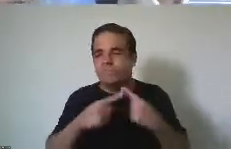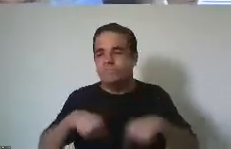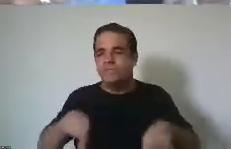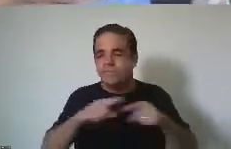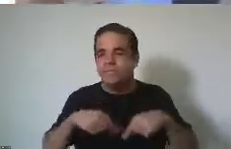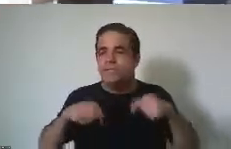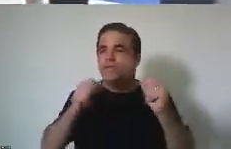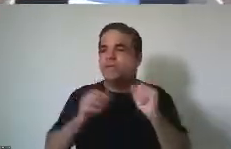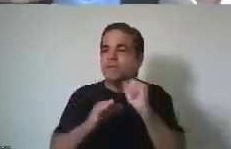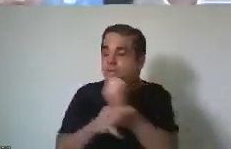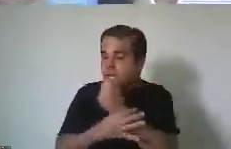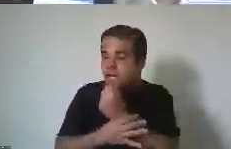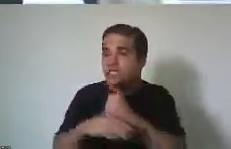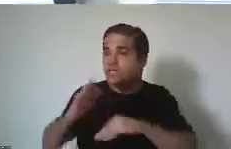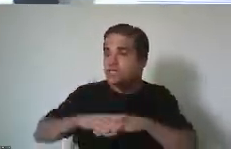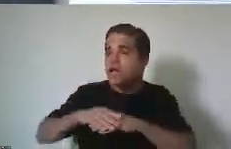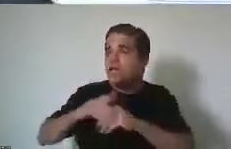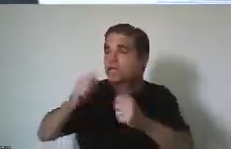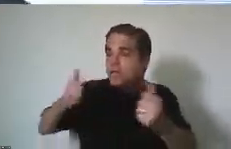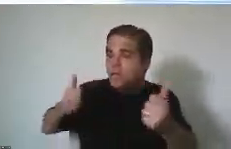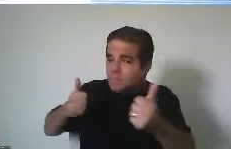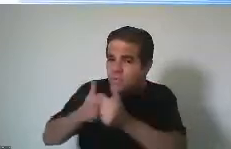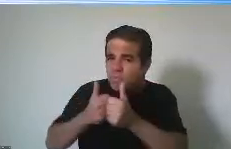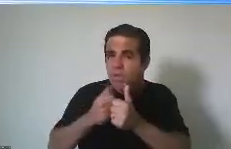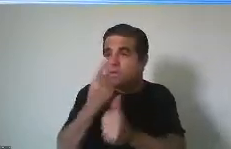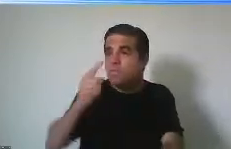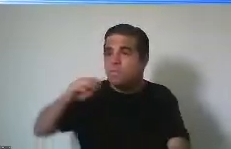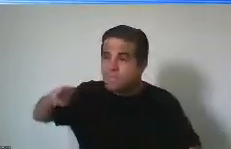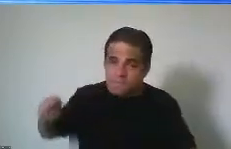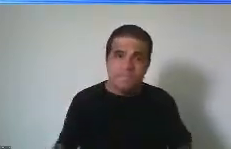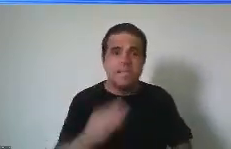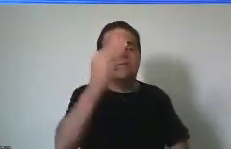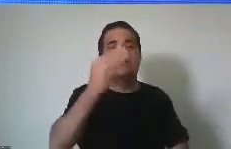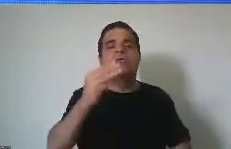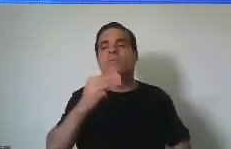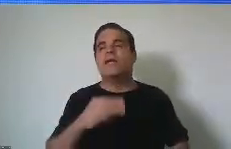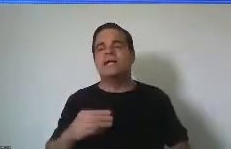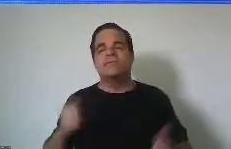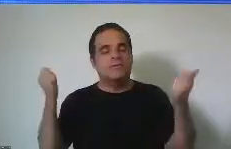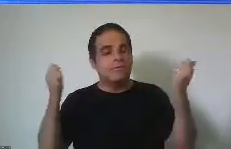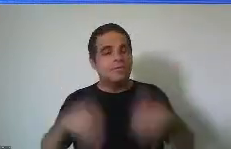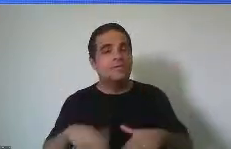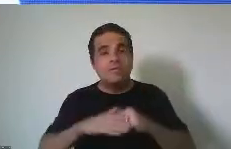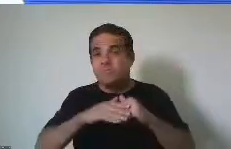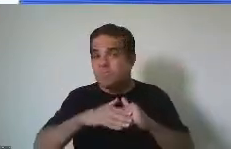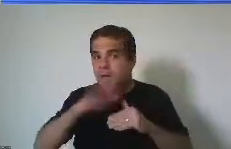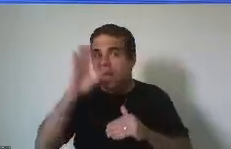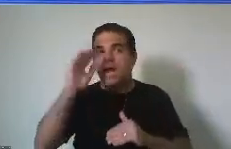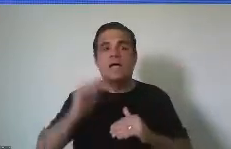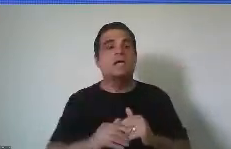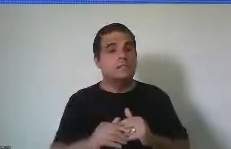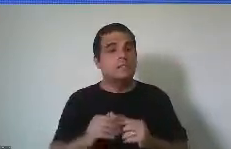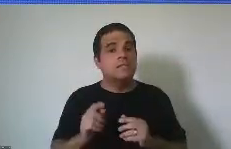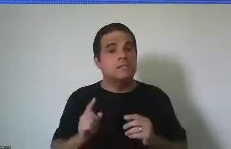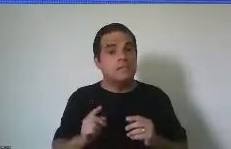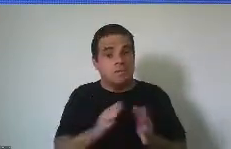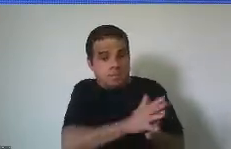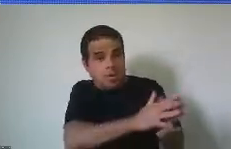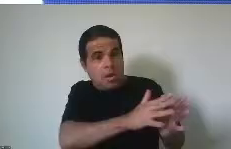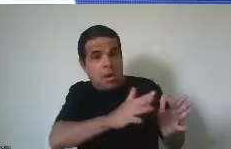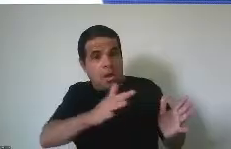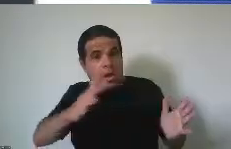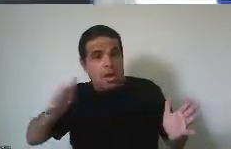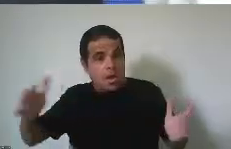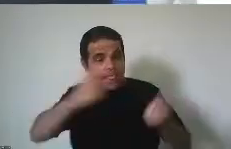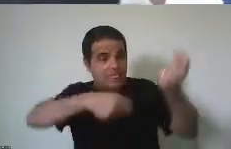garantir uma rápido de aproximadamente 1 bilhão e muito mais que isso garante longevidade para o nosso negócio